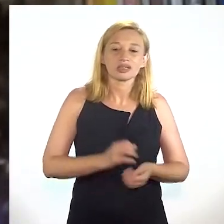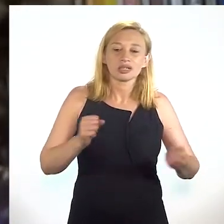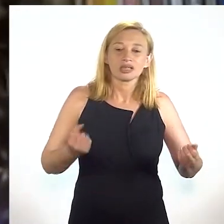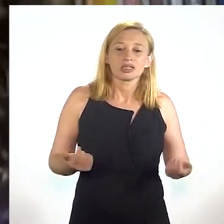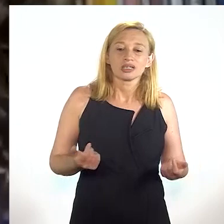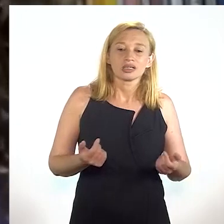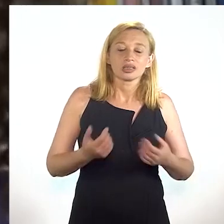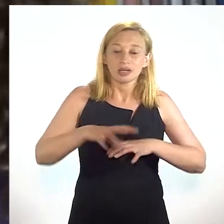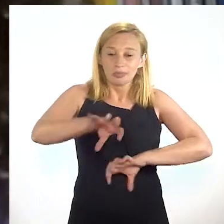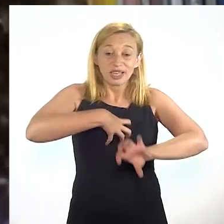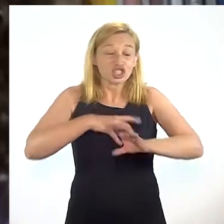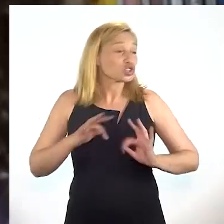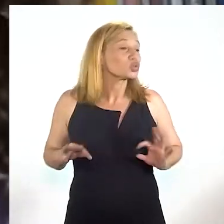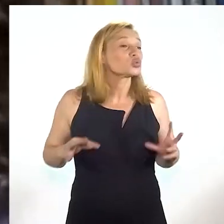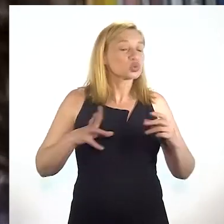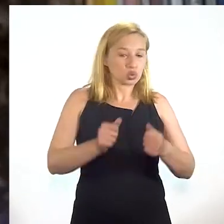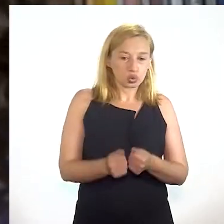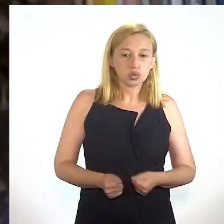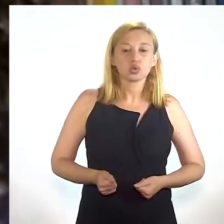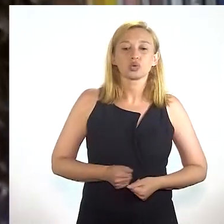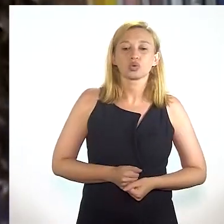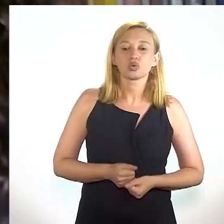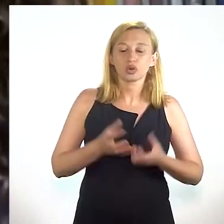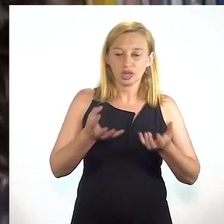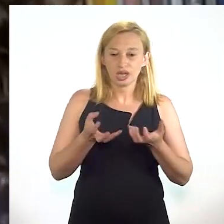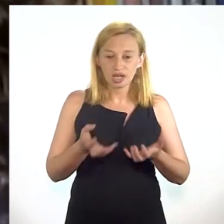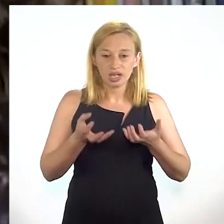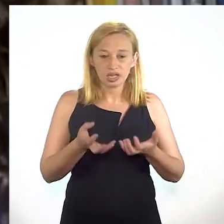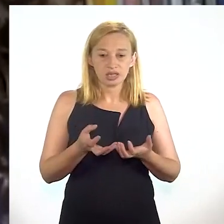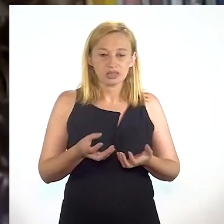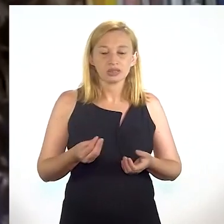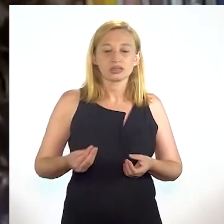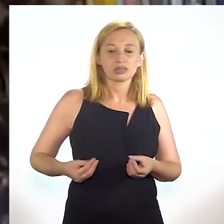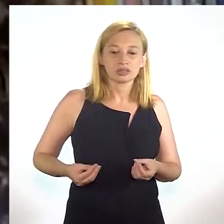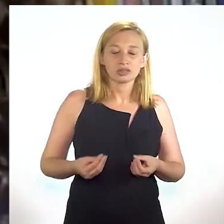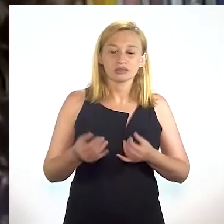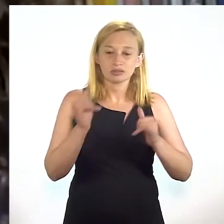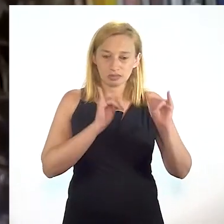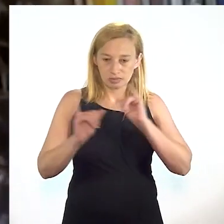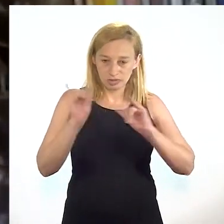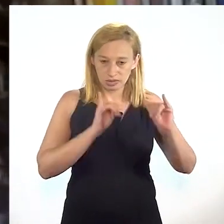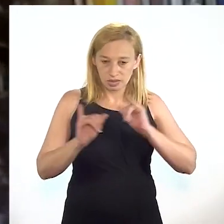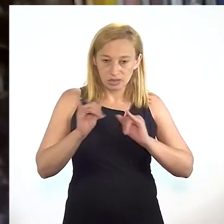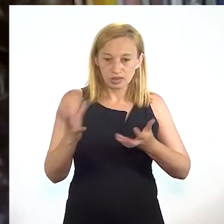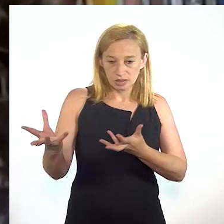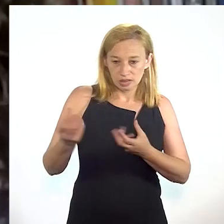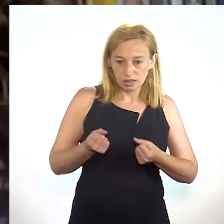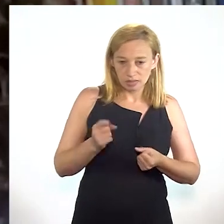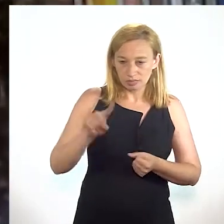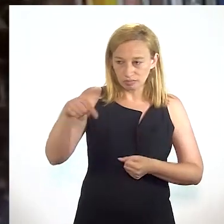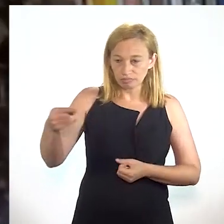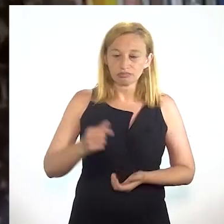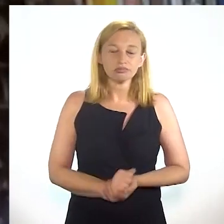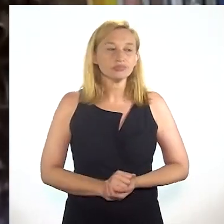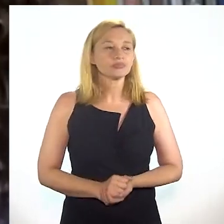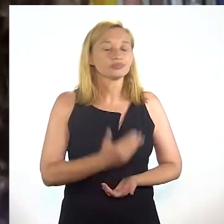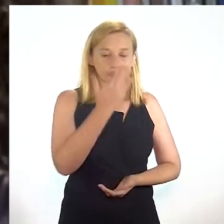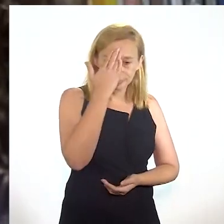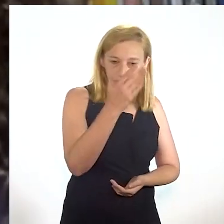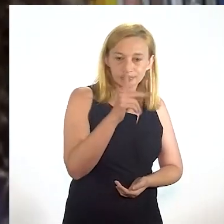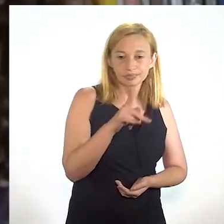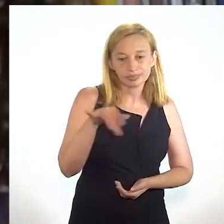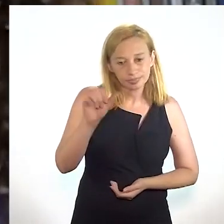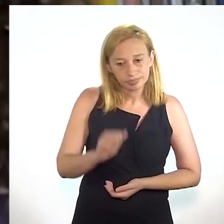também empatia, enfim, tudo que a gente quer passar a partir da informação que a gente recebe do outro,